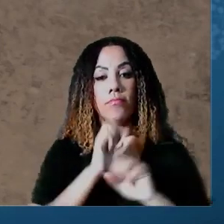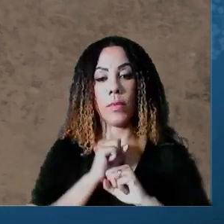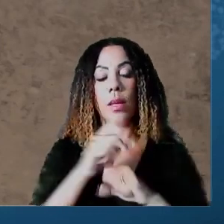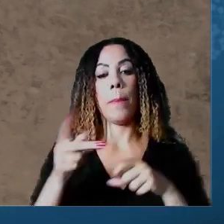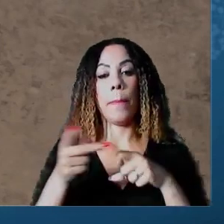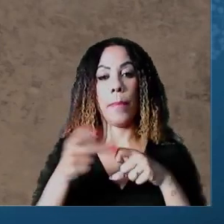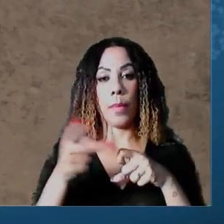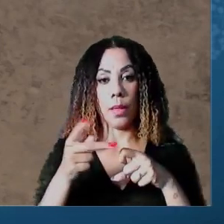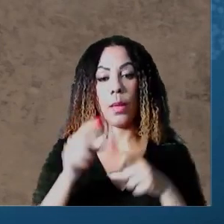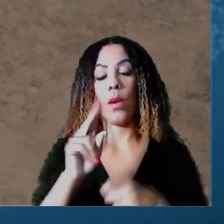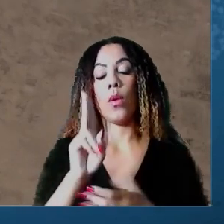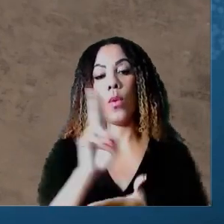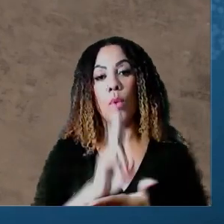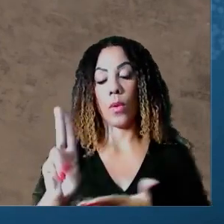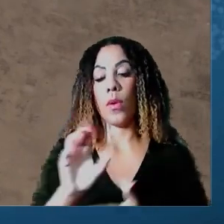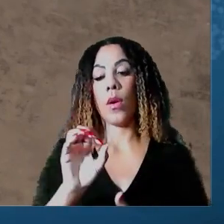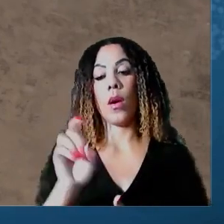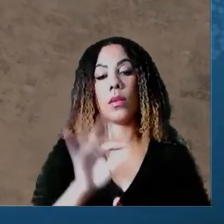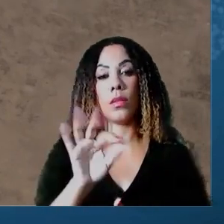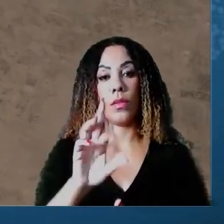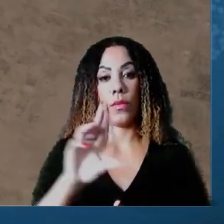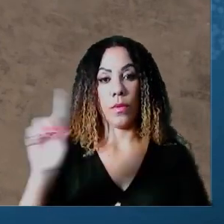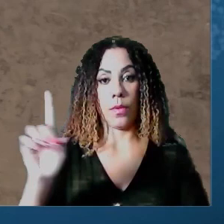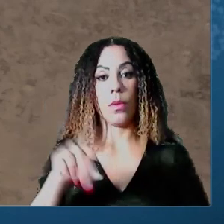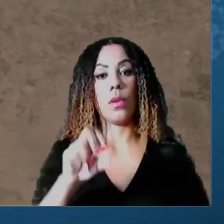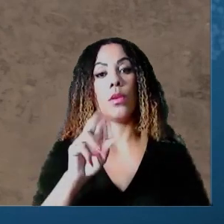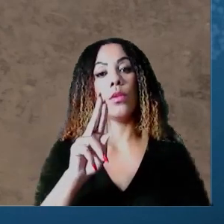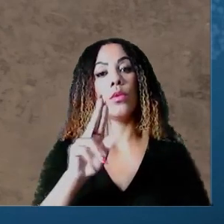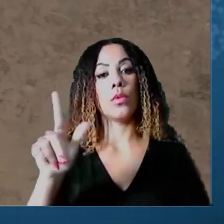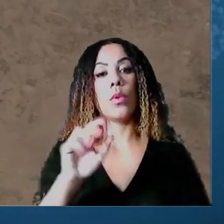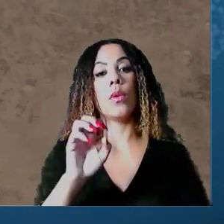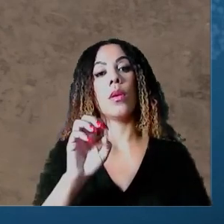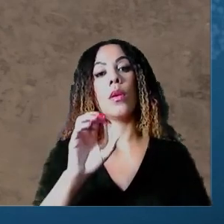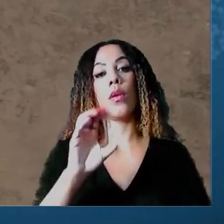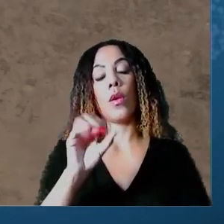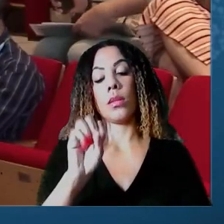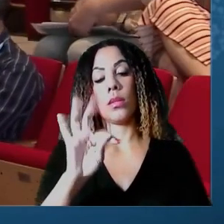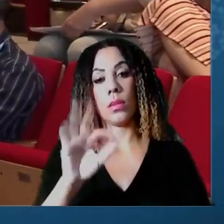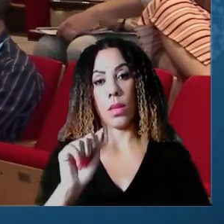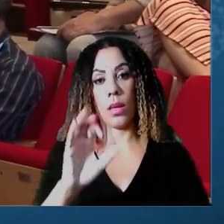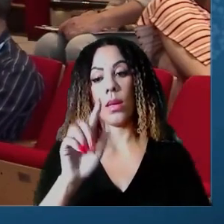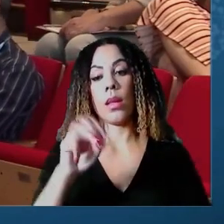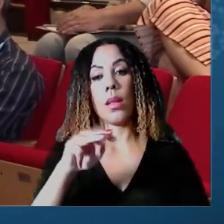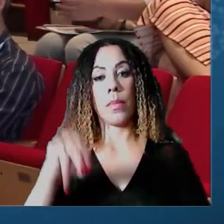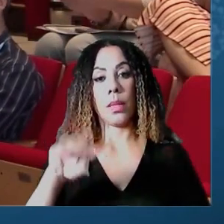na Universidade de Oxford, Sue Ann Costa Clements.